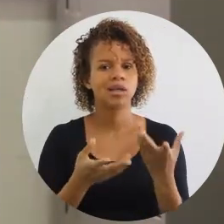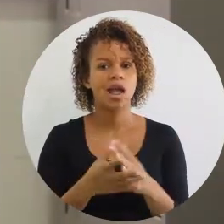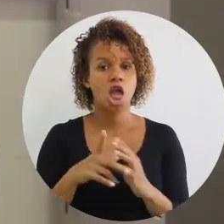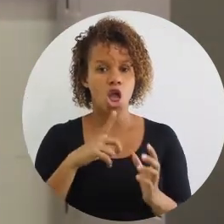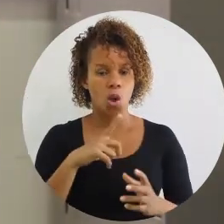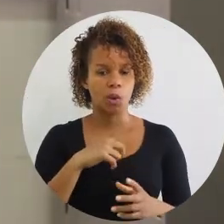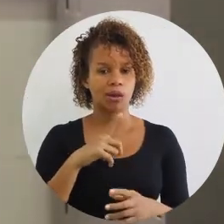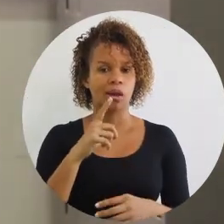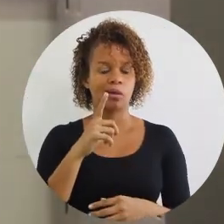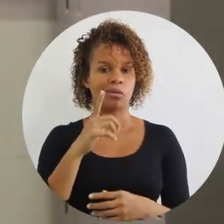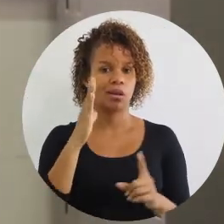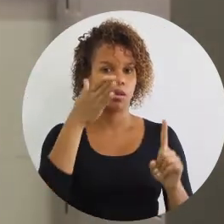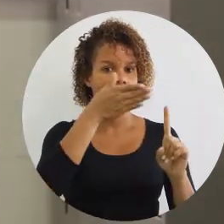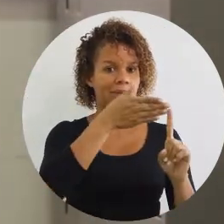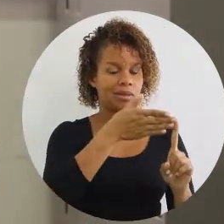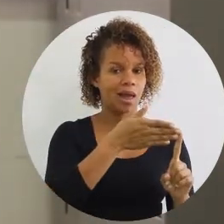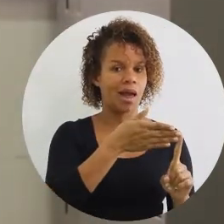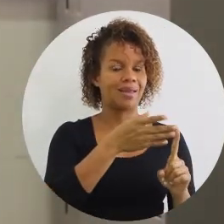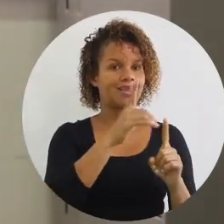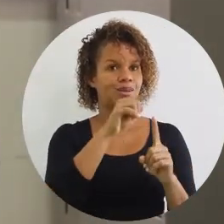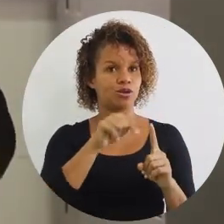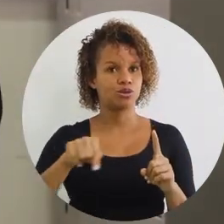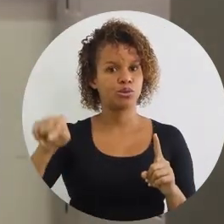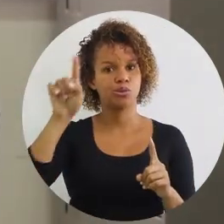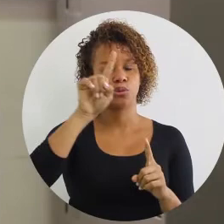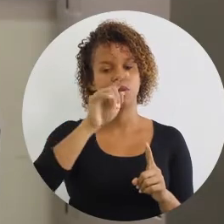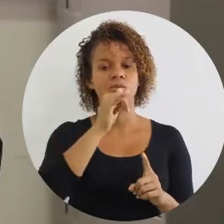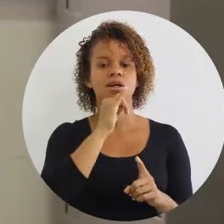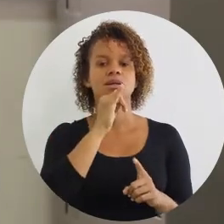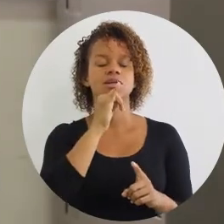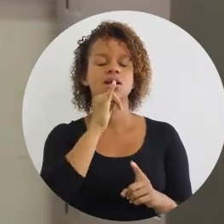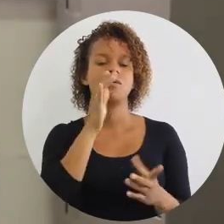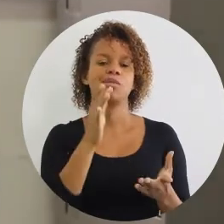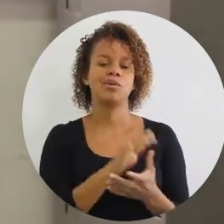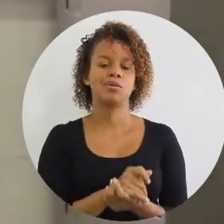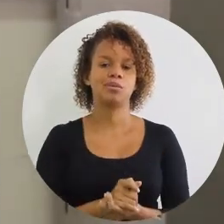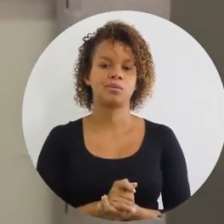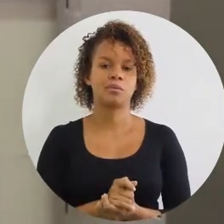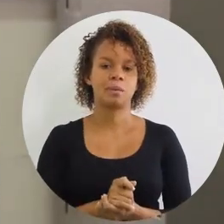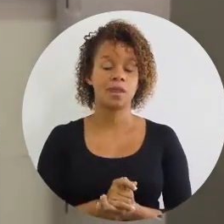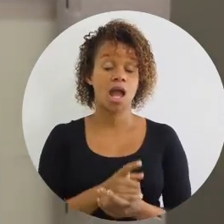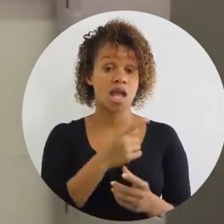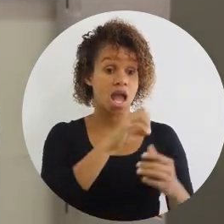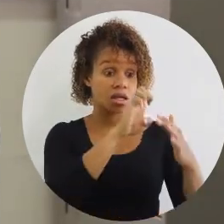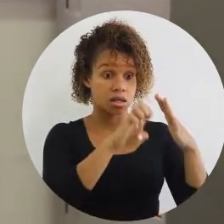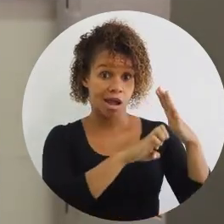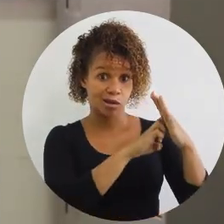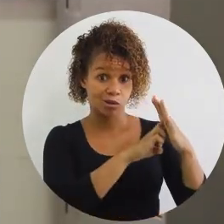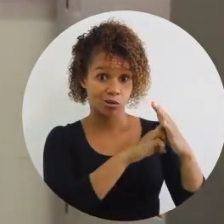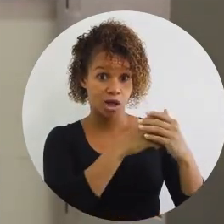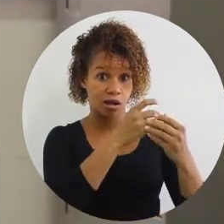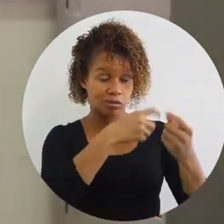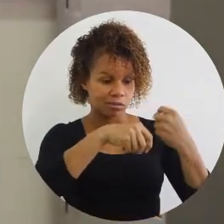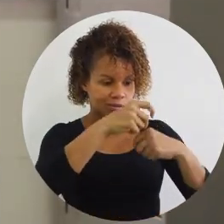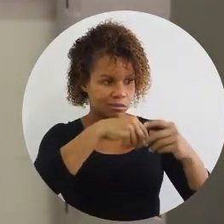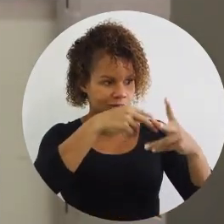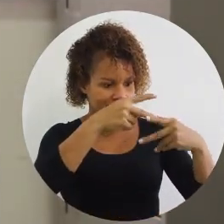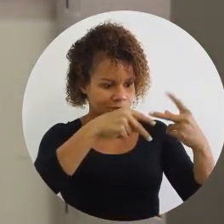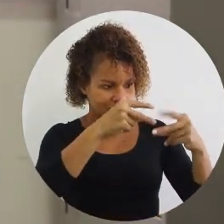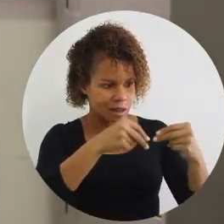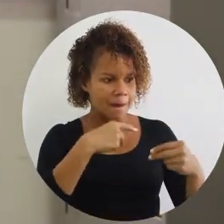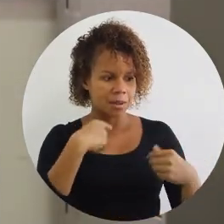uma determinada indústria, por exemplo, de embalagens. E essa indústria de embalagem precisa de uma